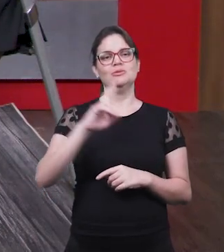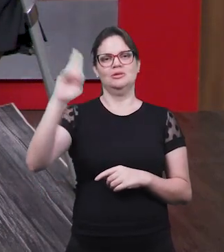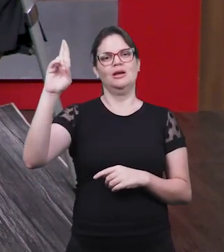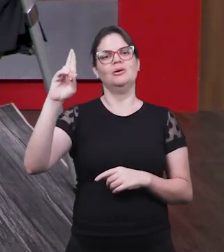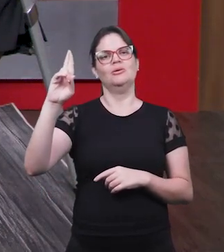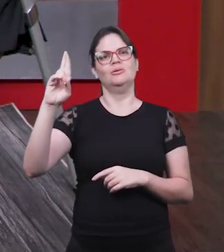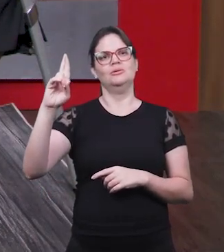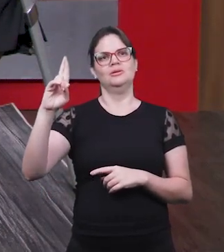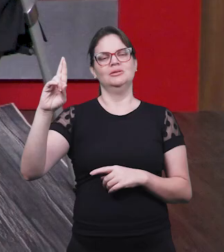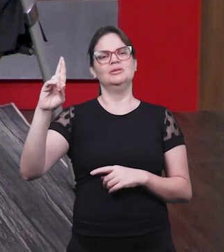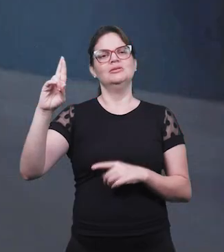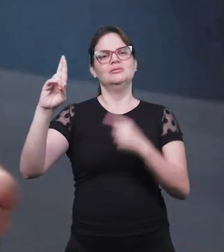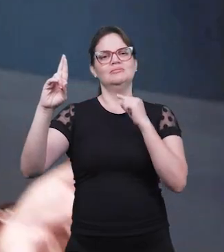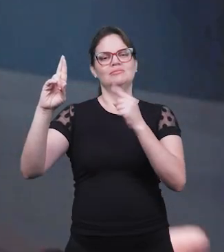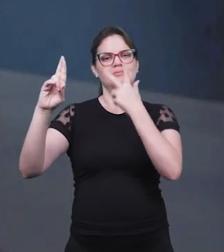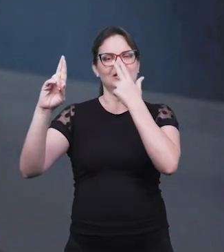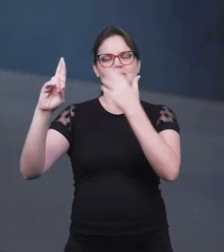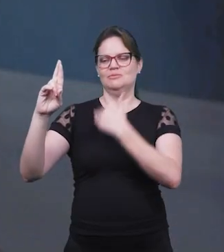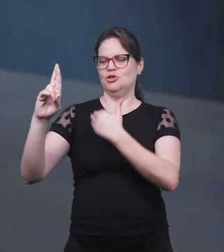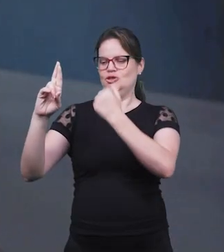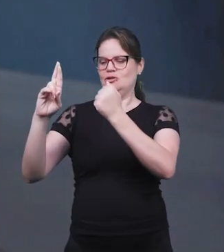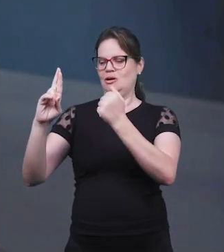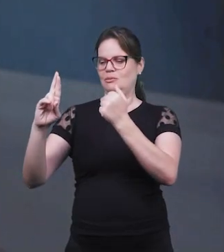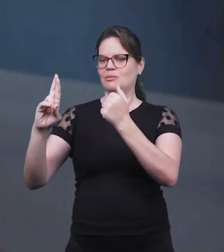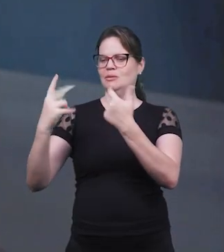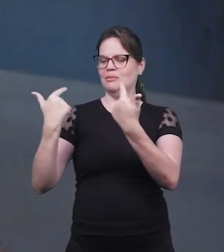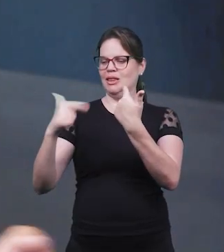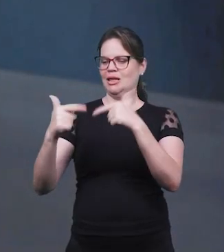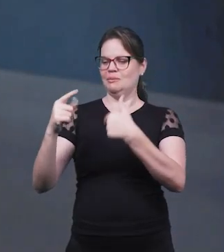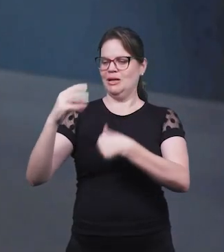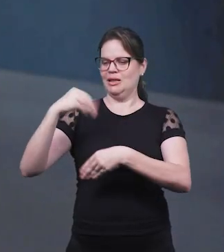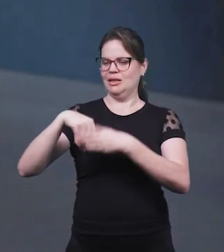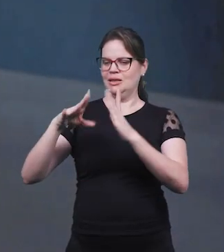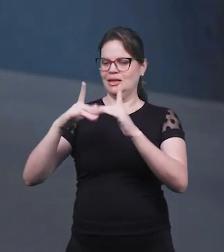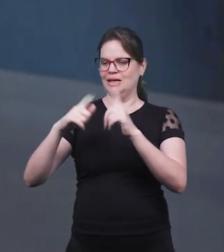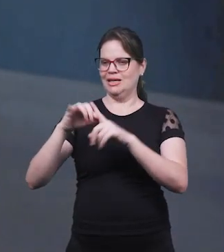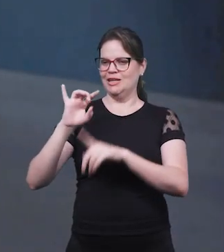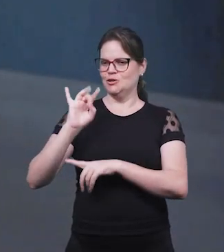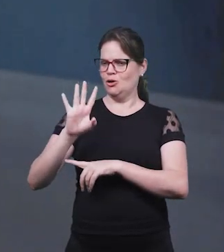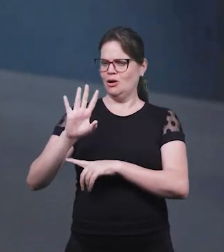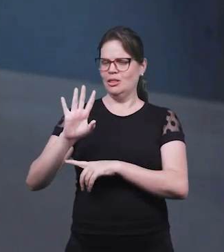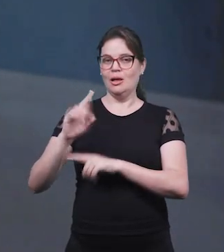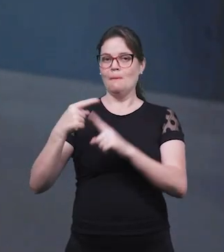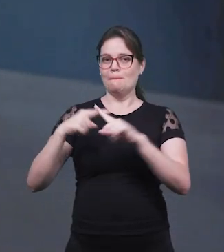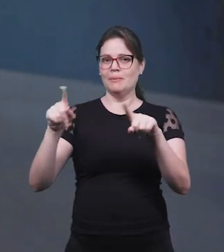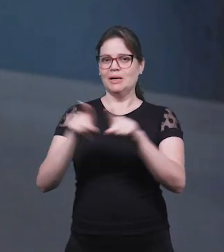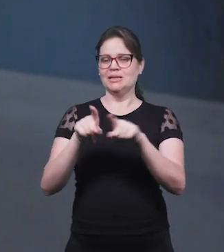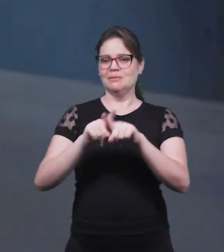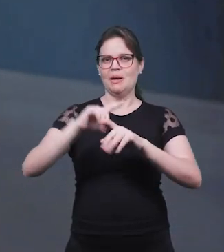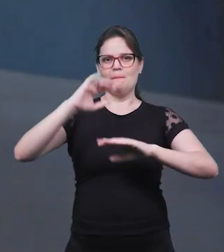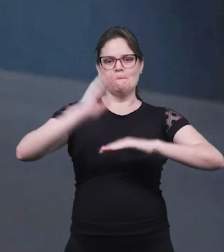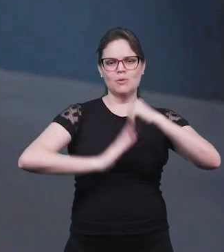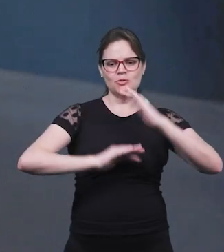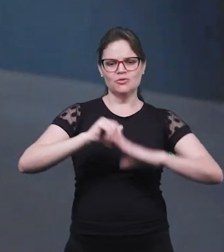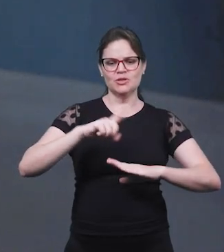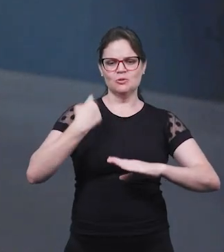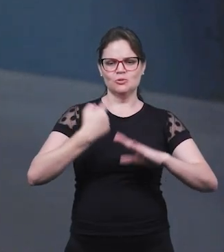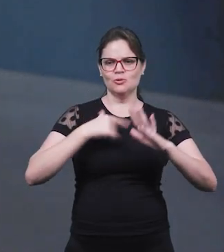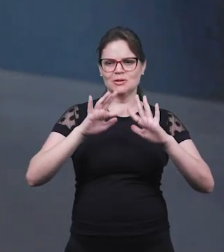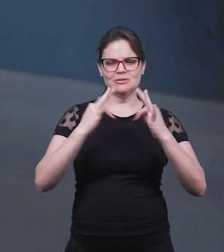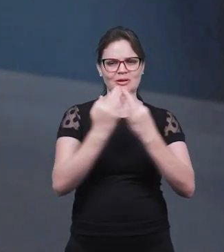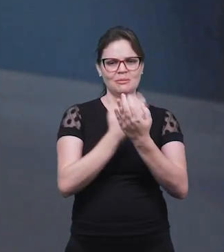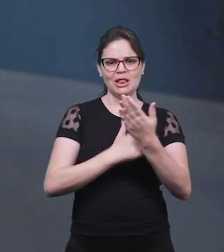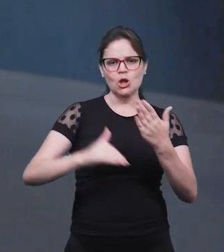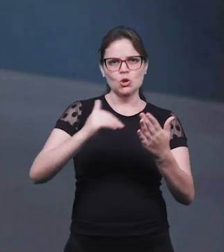só servi-lo na igreja, mas que a nossa vida, a nossa casa, a nossa família, em